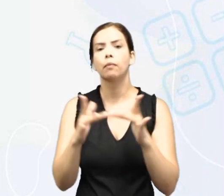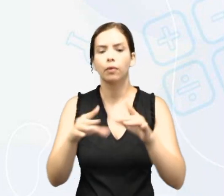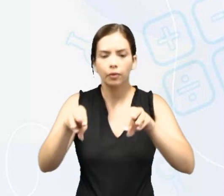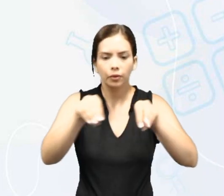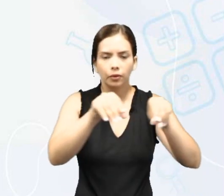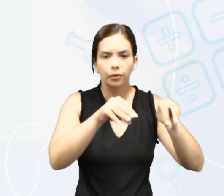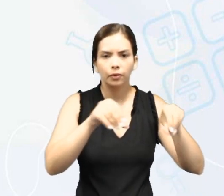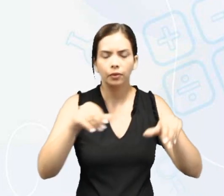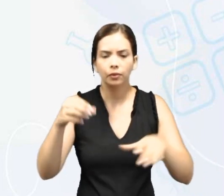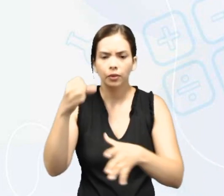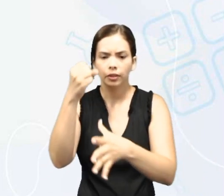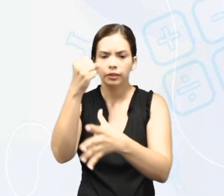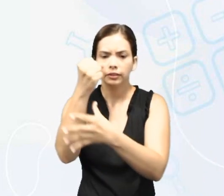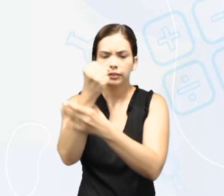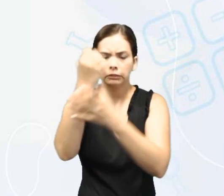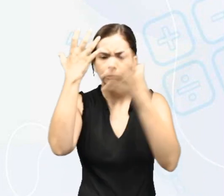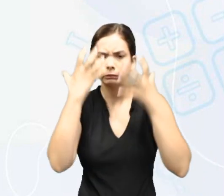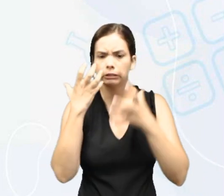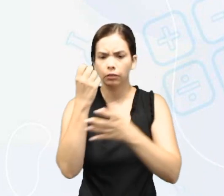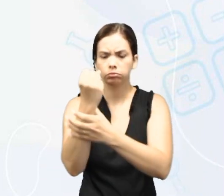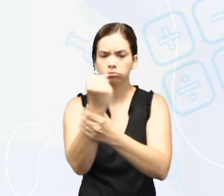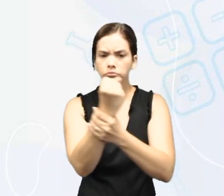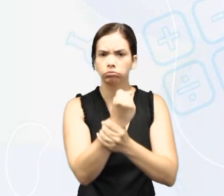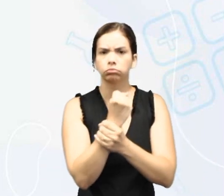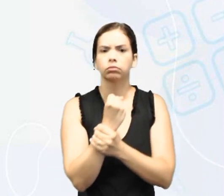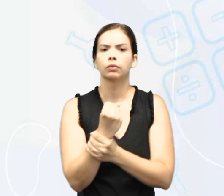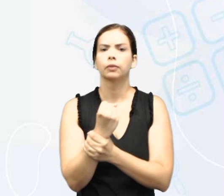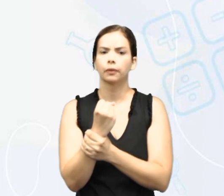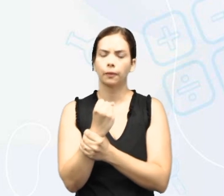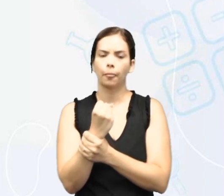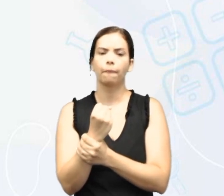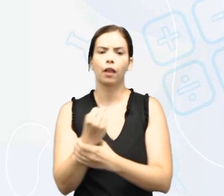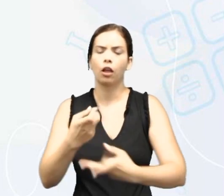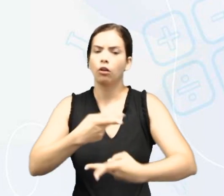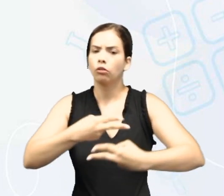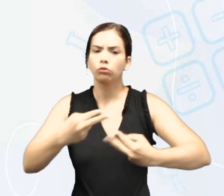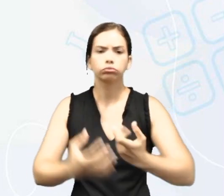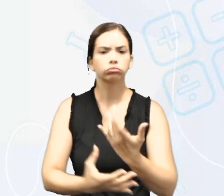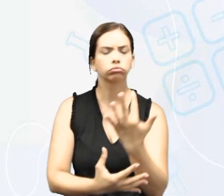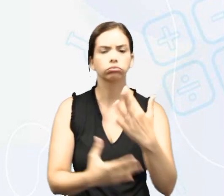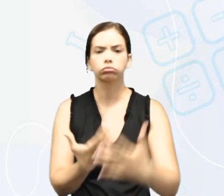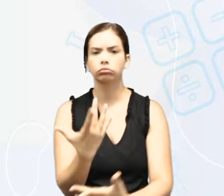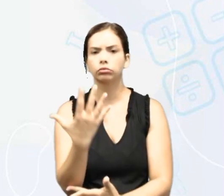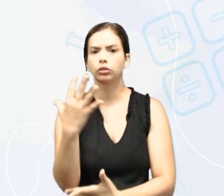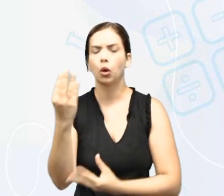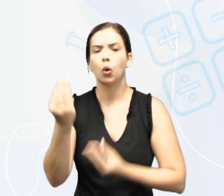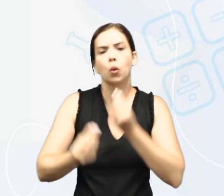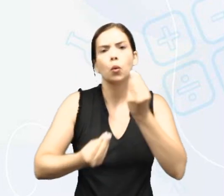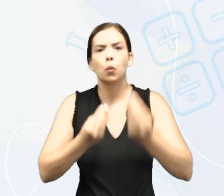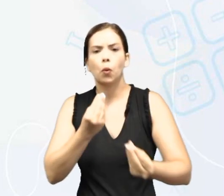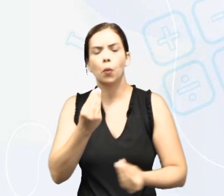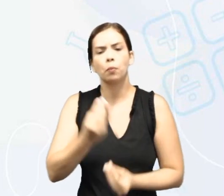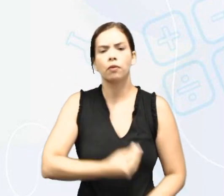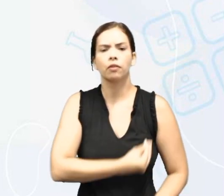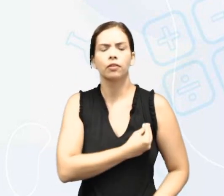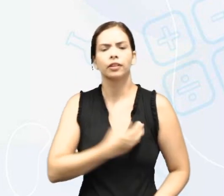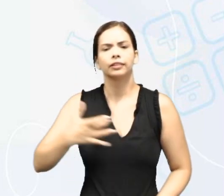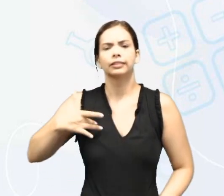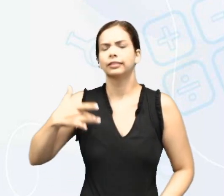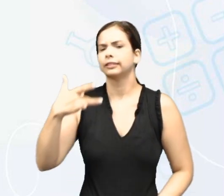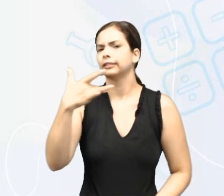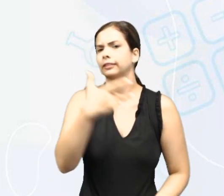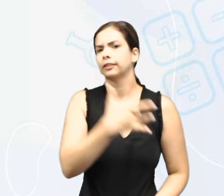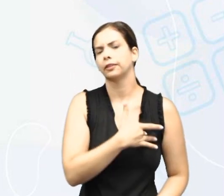segurança, maturidade, está relacionada aos produtos naturais, certo? Ao estilo de vida saudável, né?